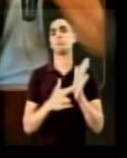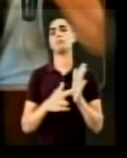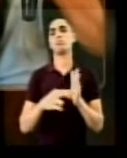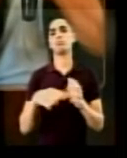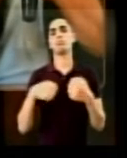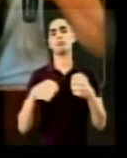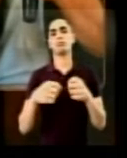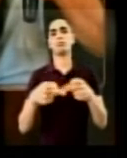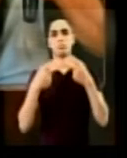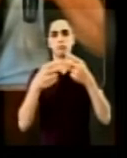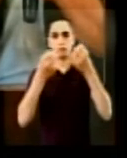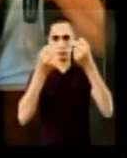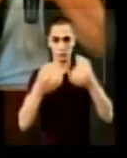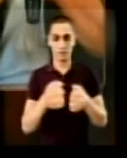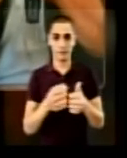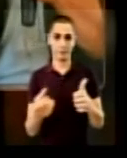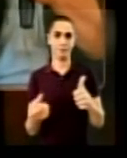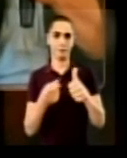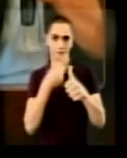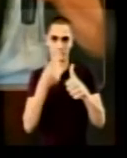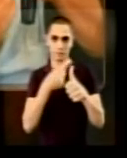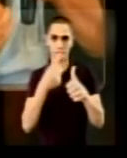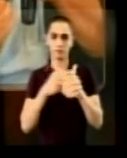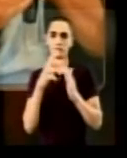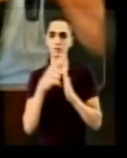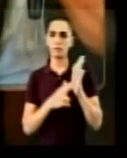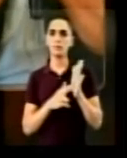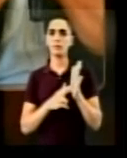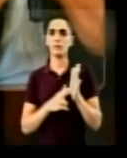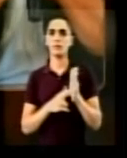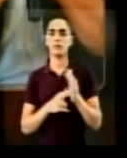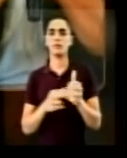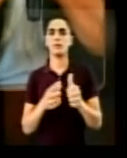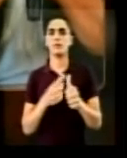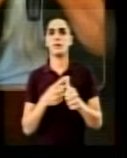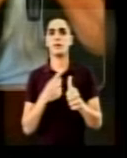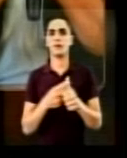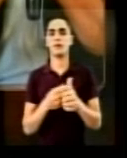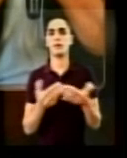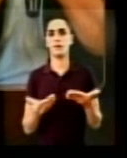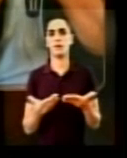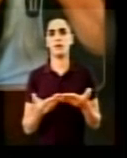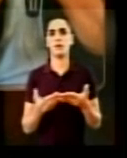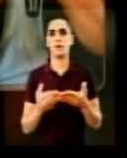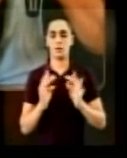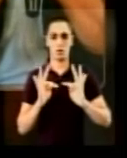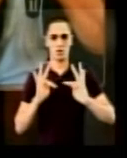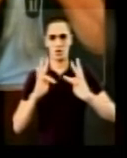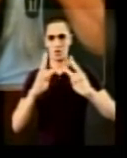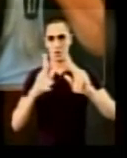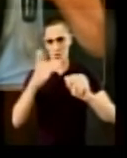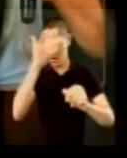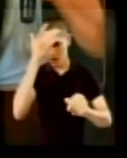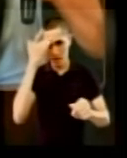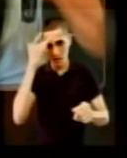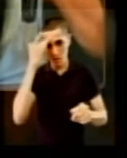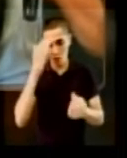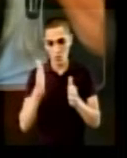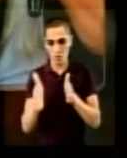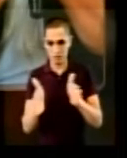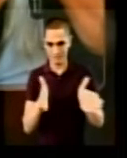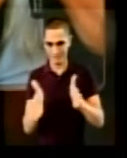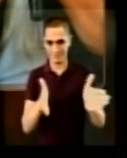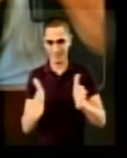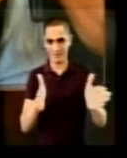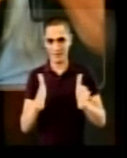evidentes. O primeiro é que colocou todo mundo na amarela. Então, o